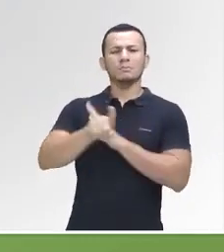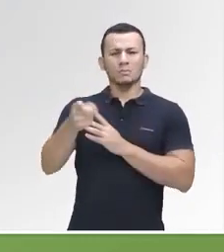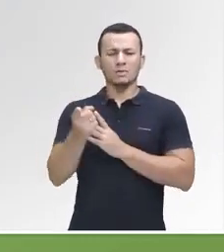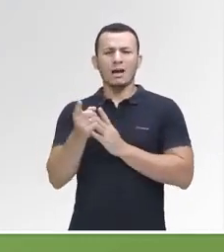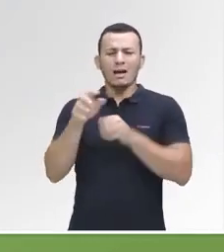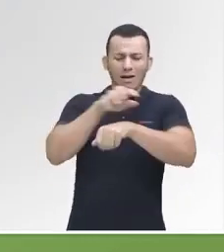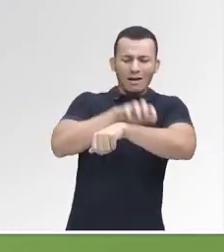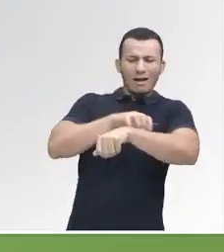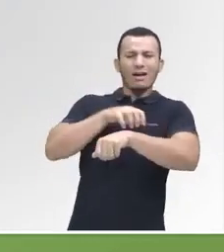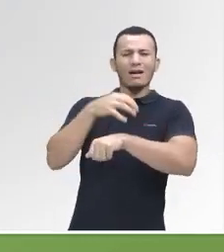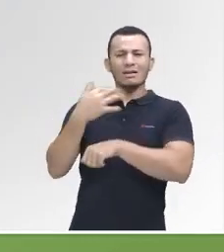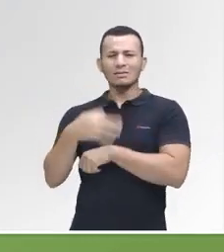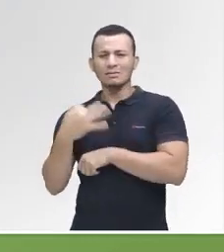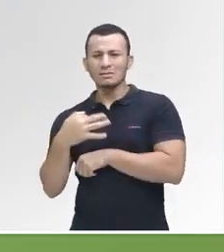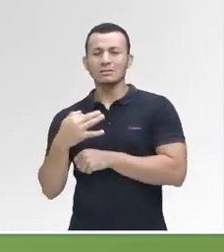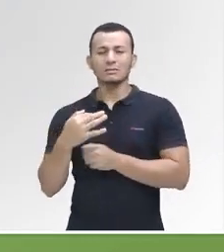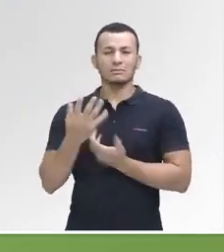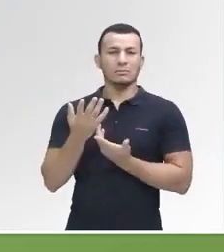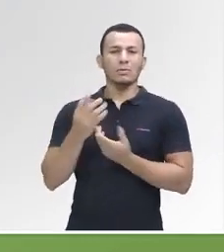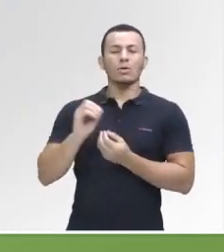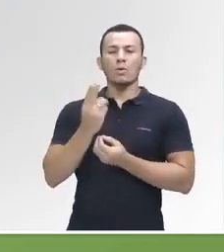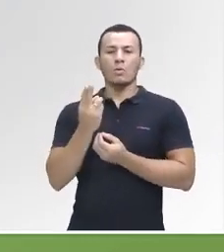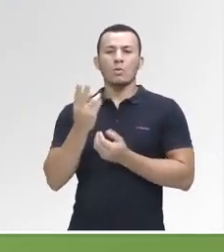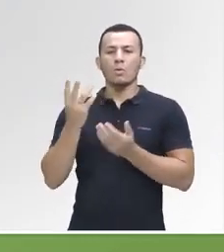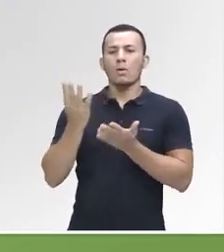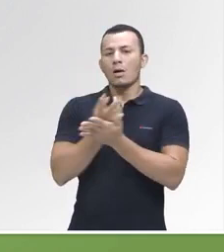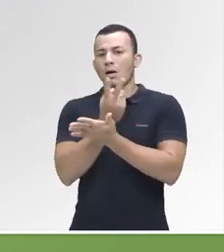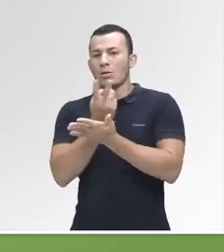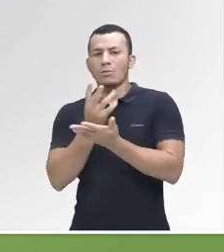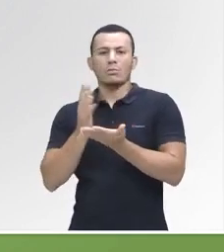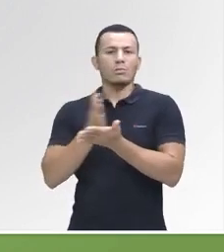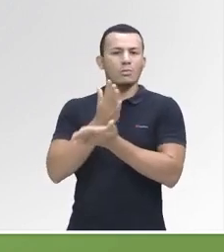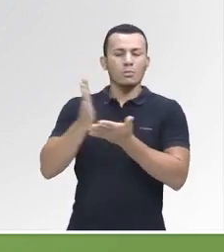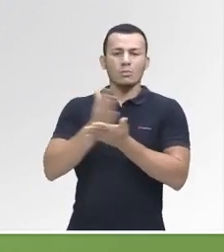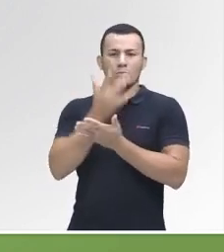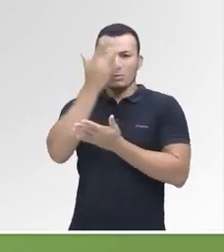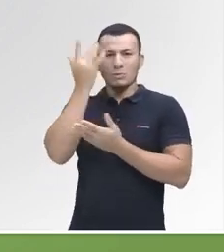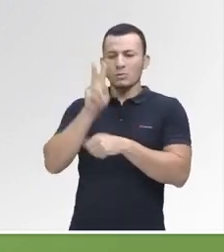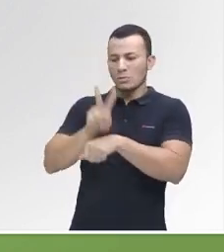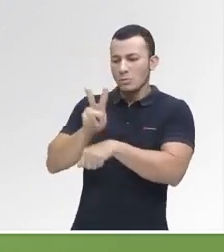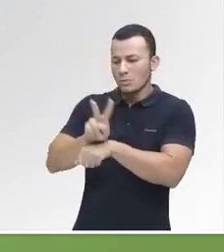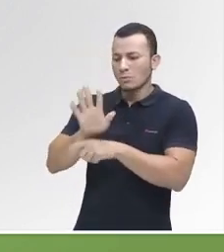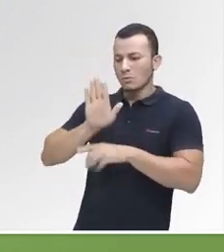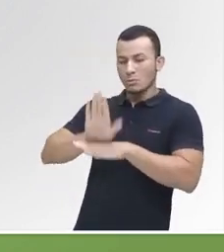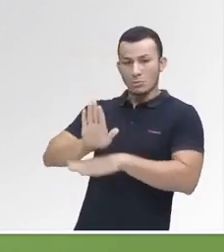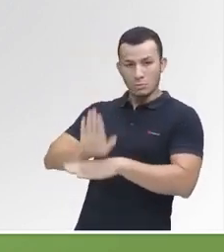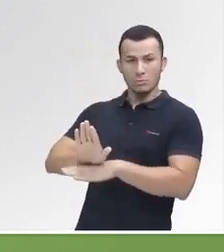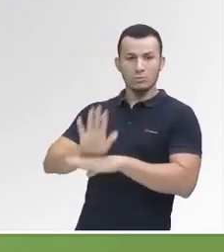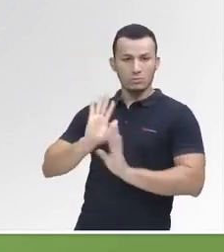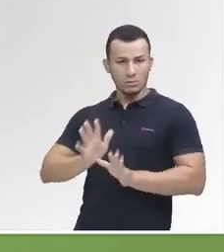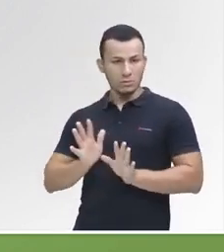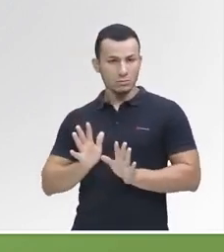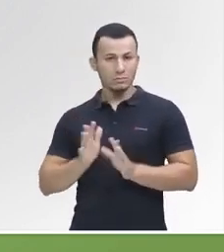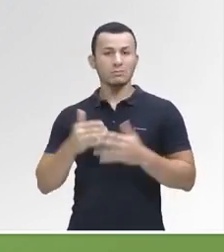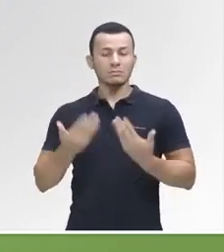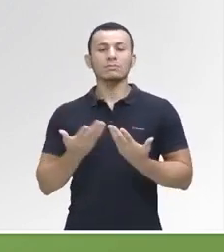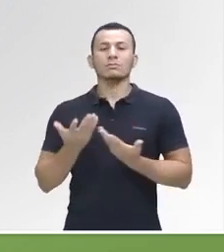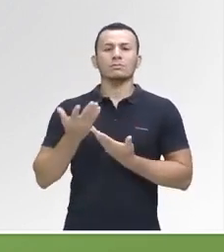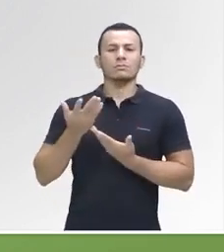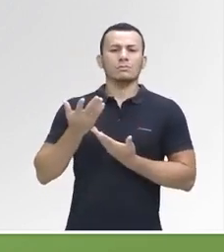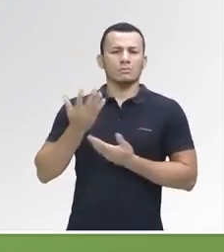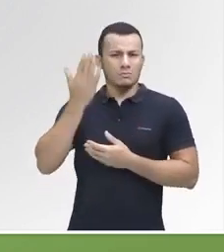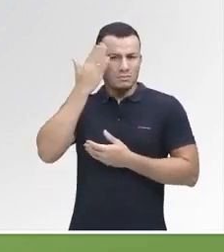aconteceu algo com você que você precisou ser socorrido ou precisou da ajuda de alguém? Então, no nosso dia a dia, às